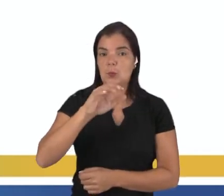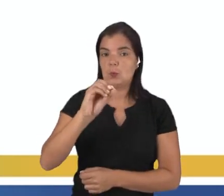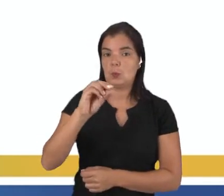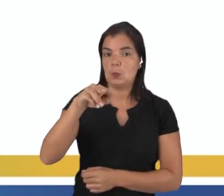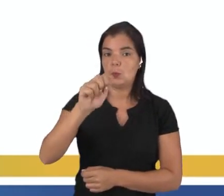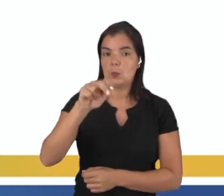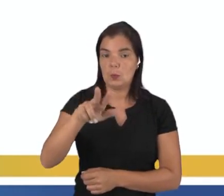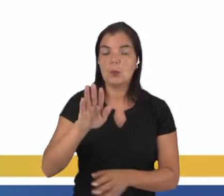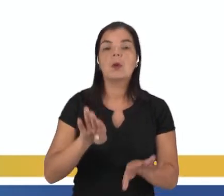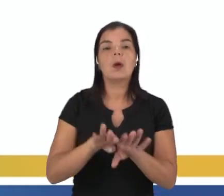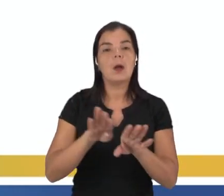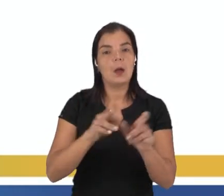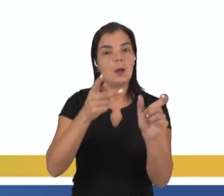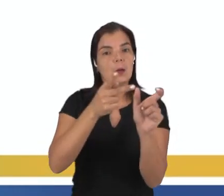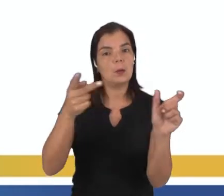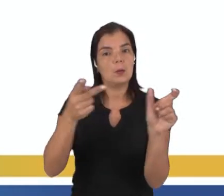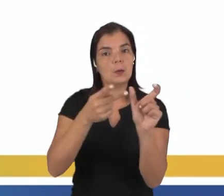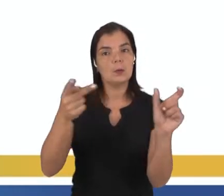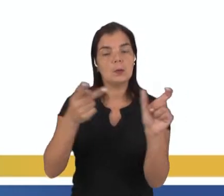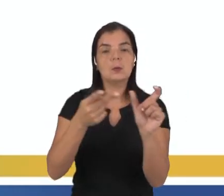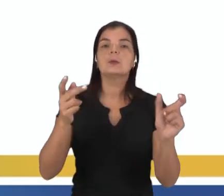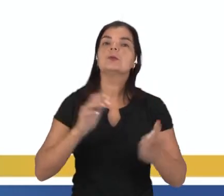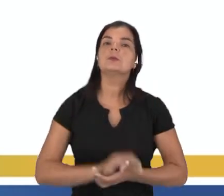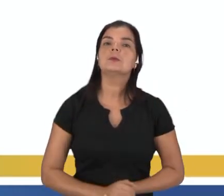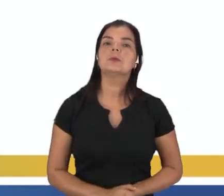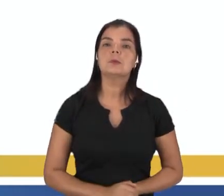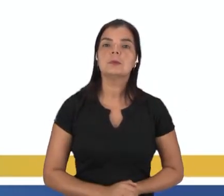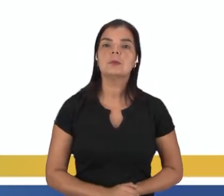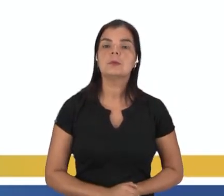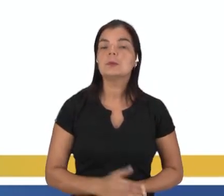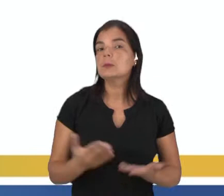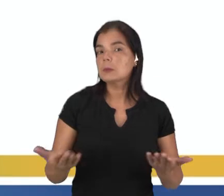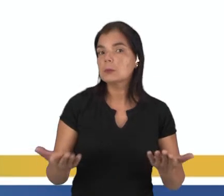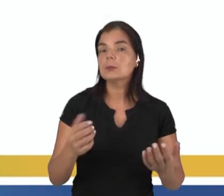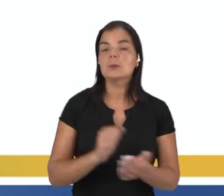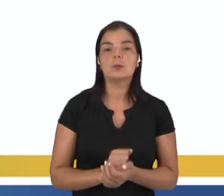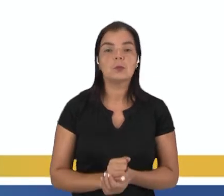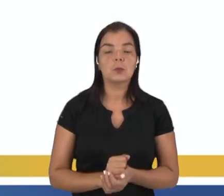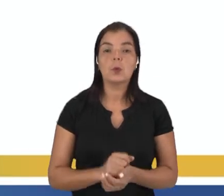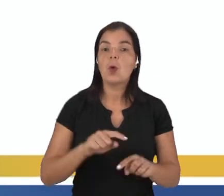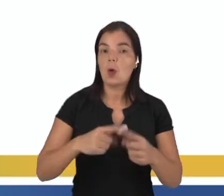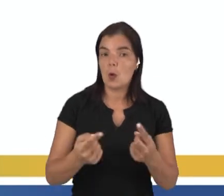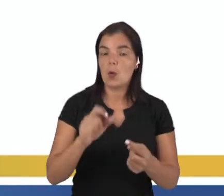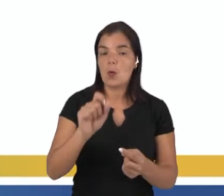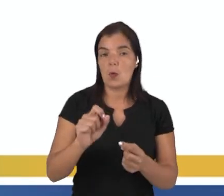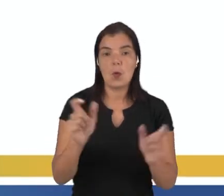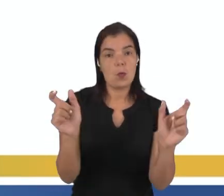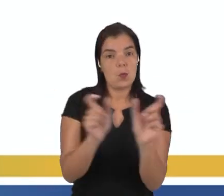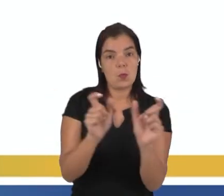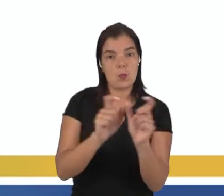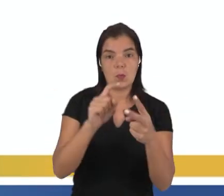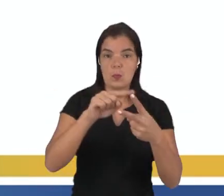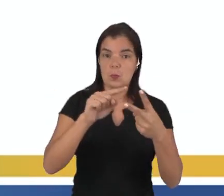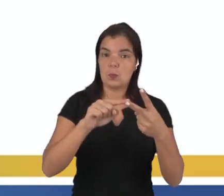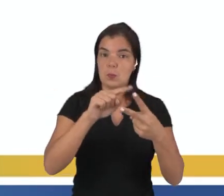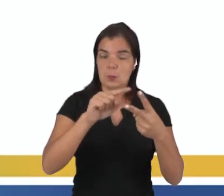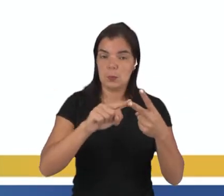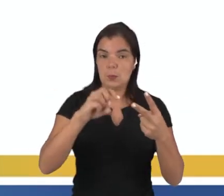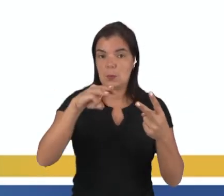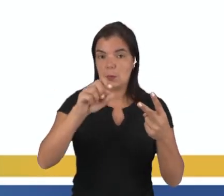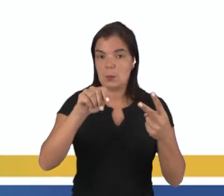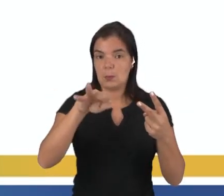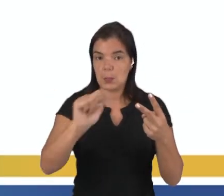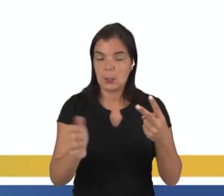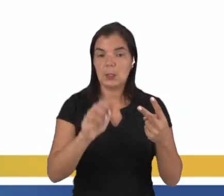Esse restante é o nosso predicado. Nesse caso, o núcleo do sujeito é composto por Maria